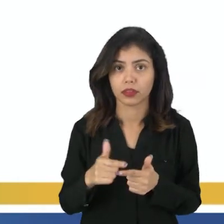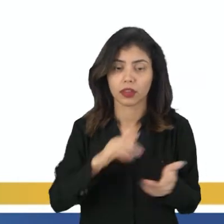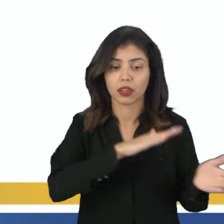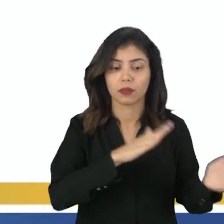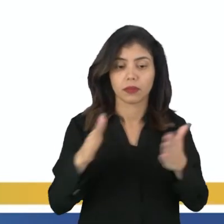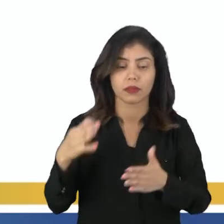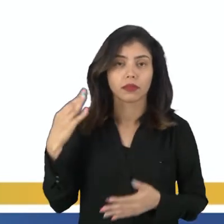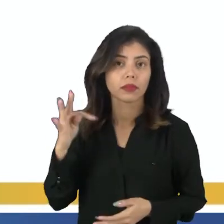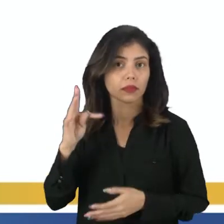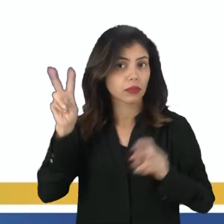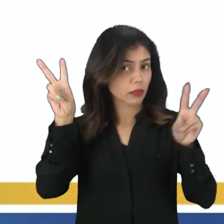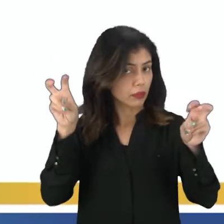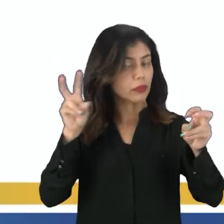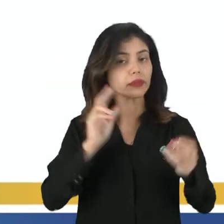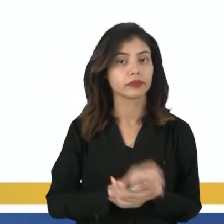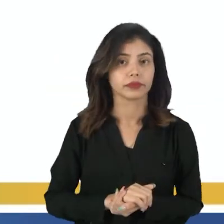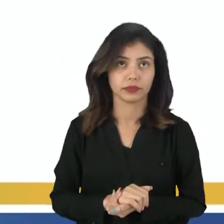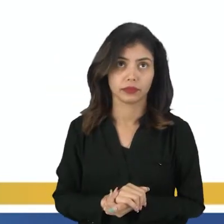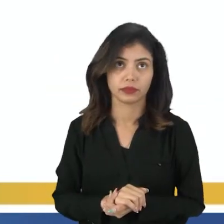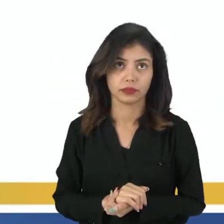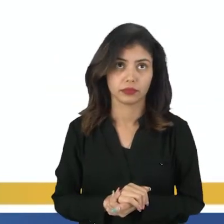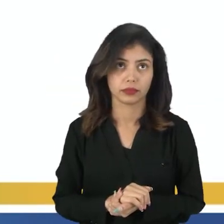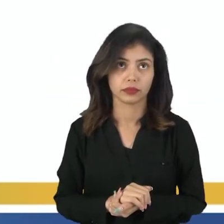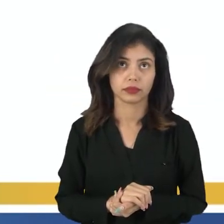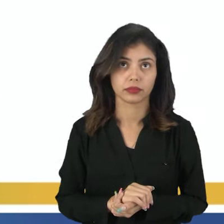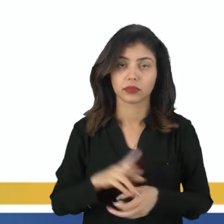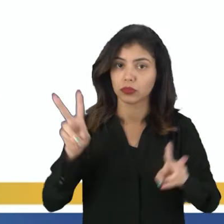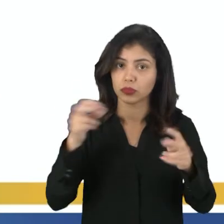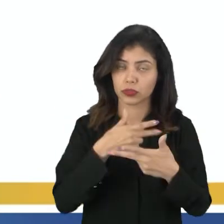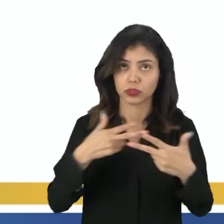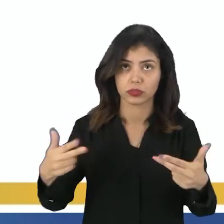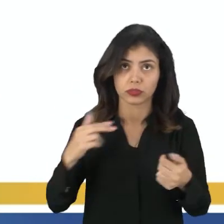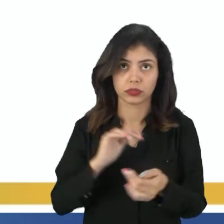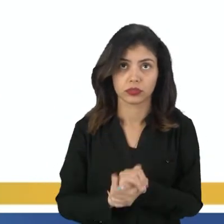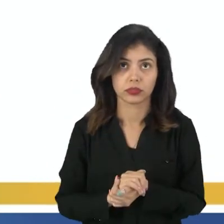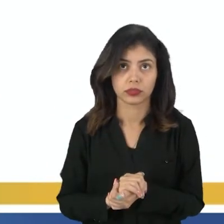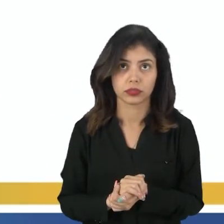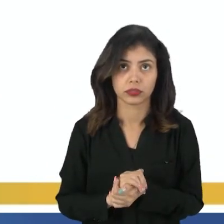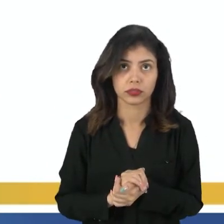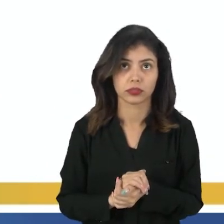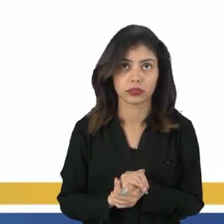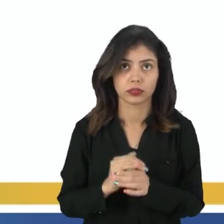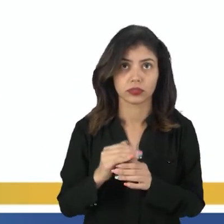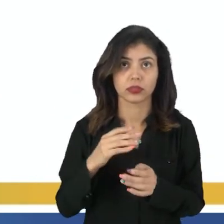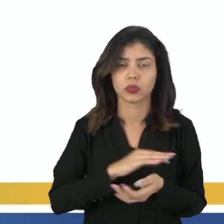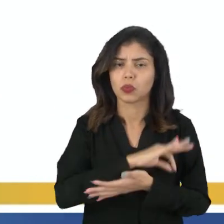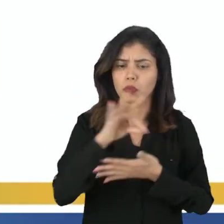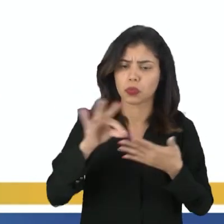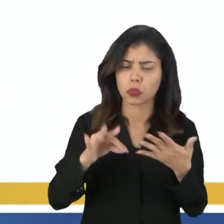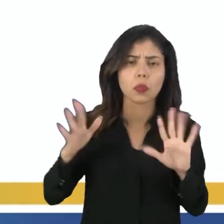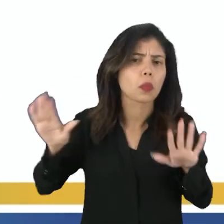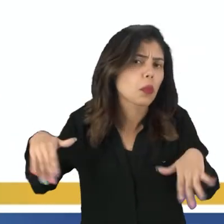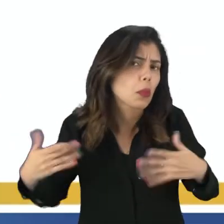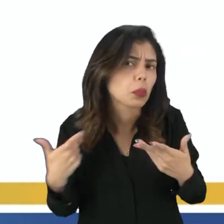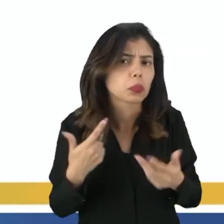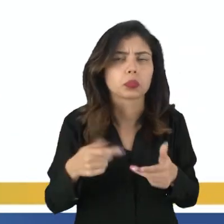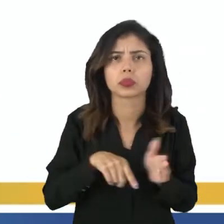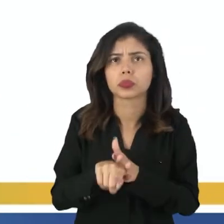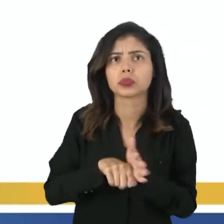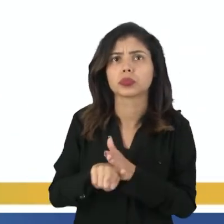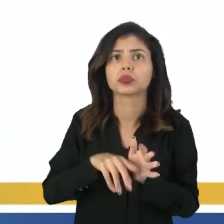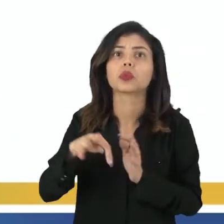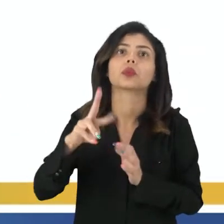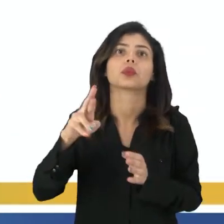temática. Nós temos também a determinação dos objetos, os tipos de pesquisa, os métodos